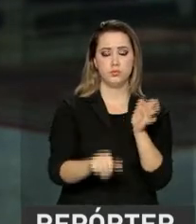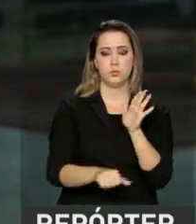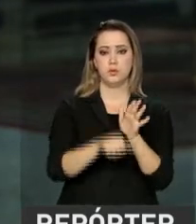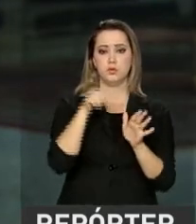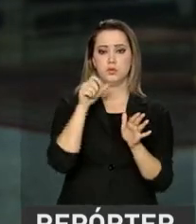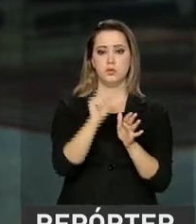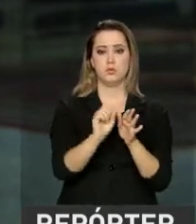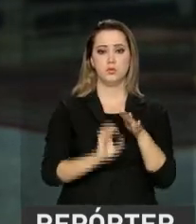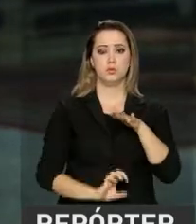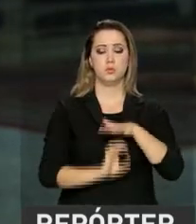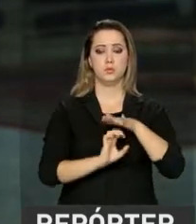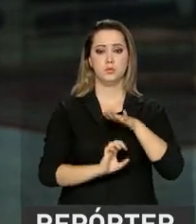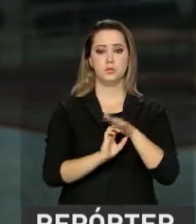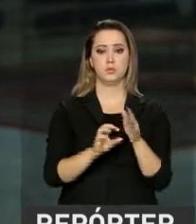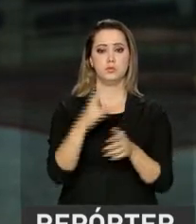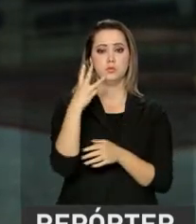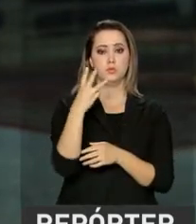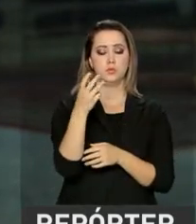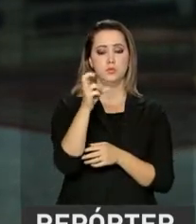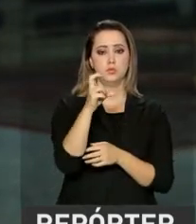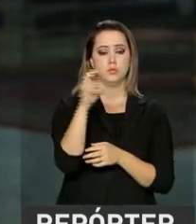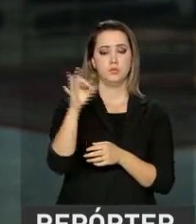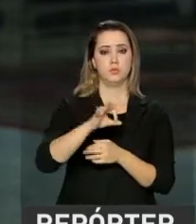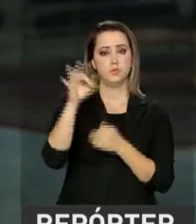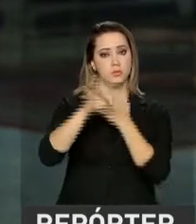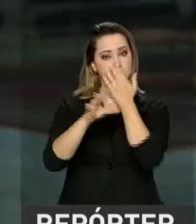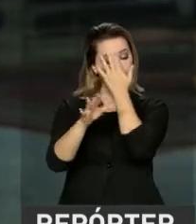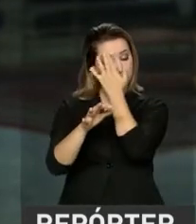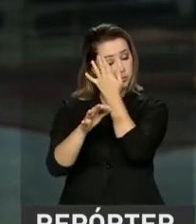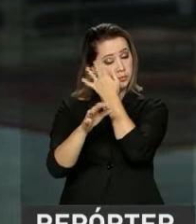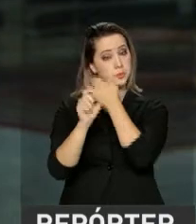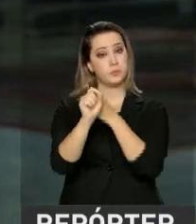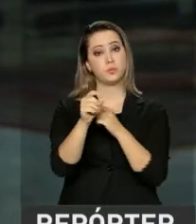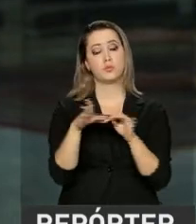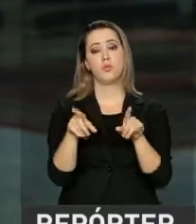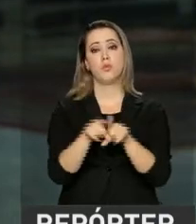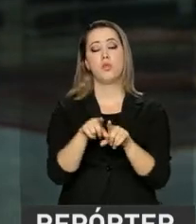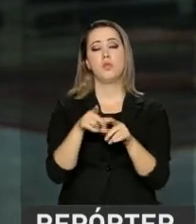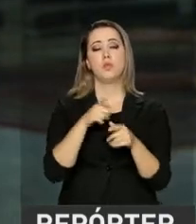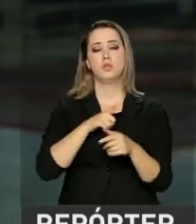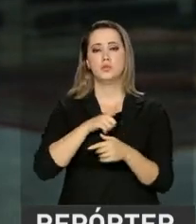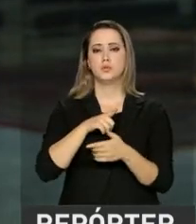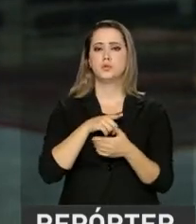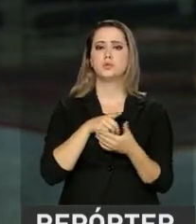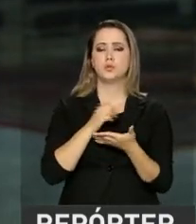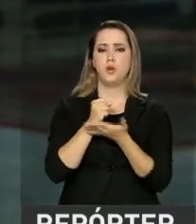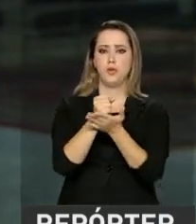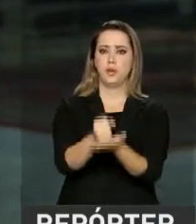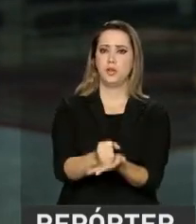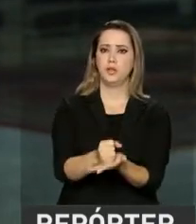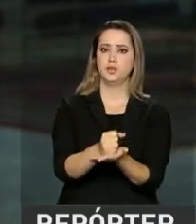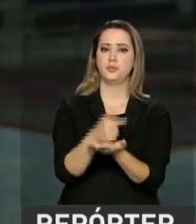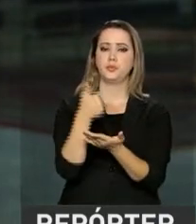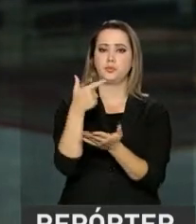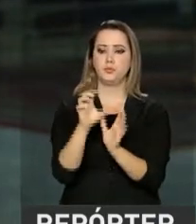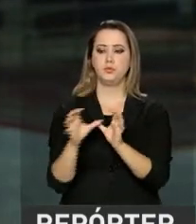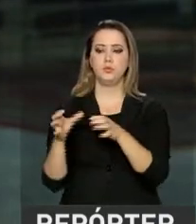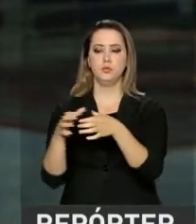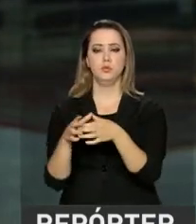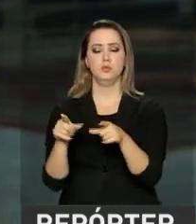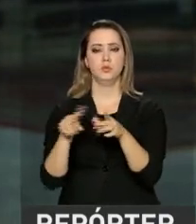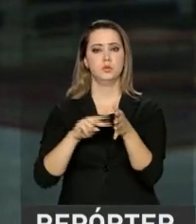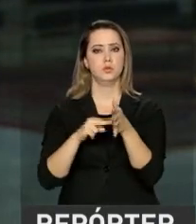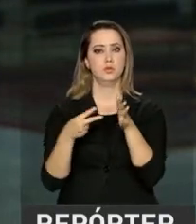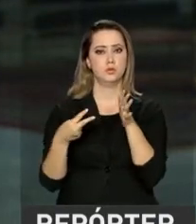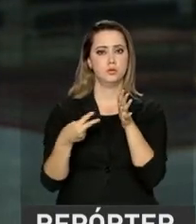primeiro terá o equivalente a 35% da faixa de frequência disponível. E o segundo lote terá a capacidade que